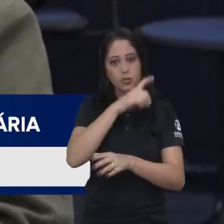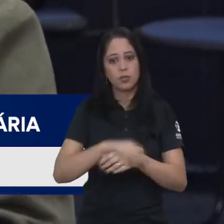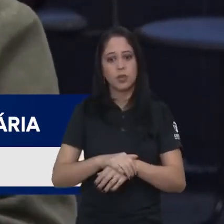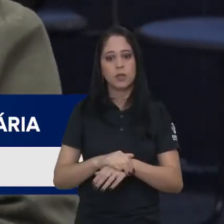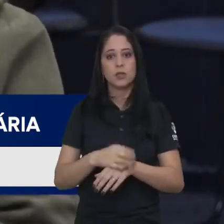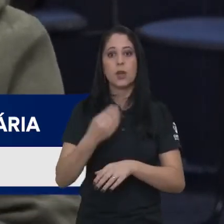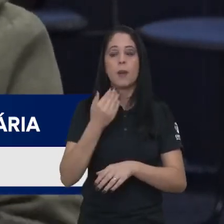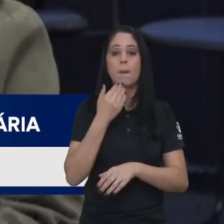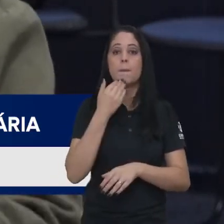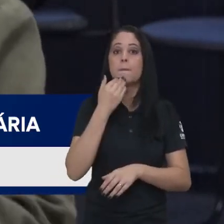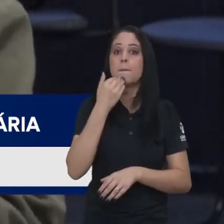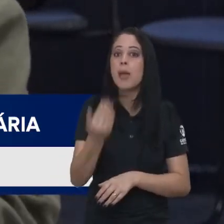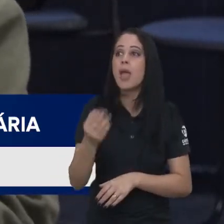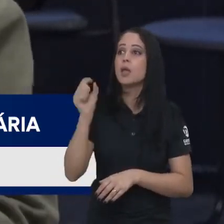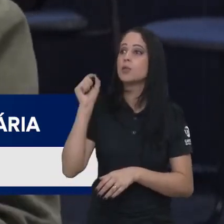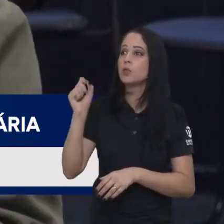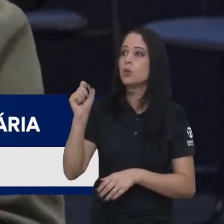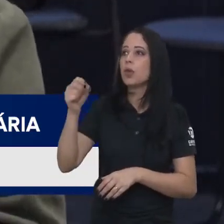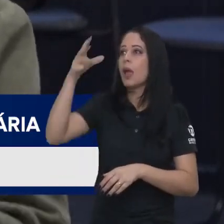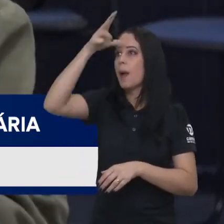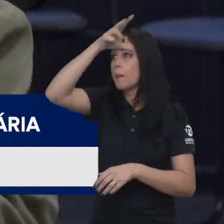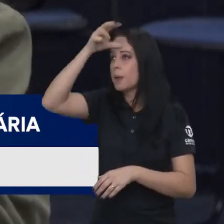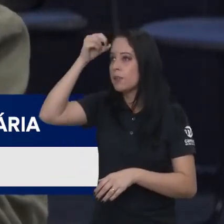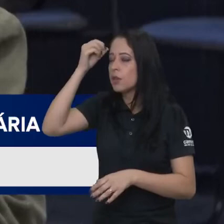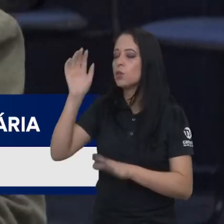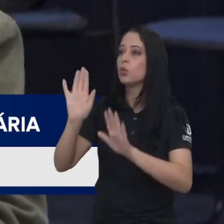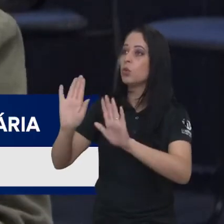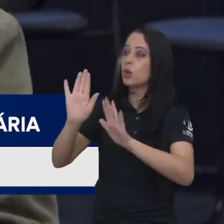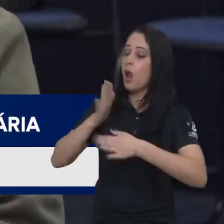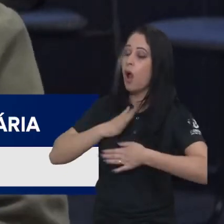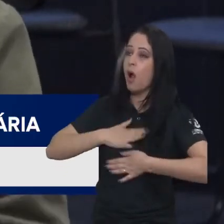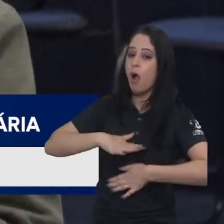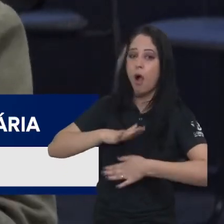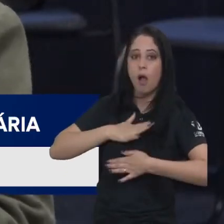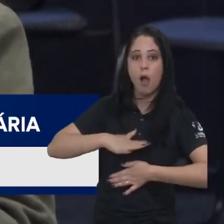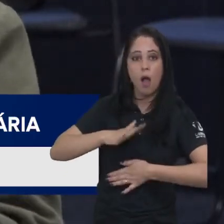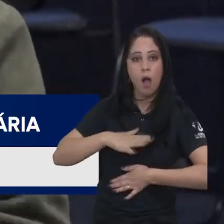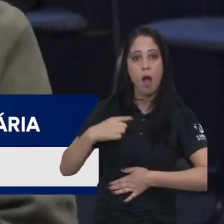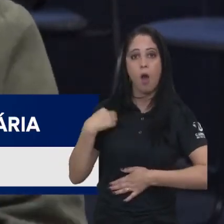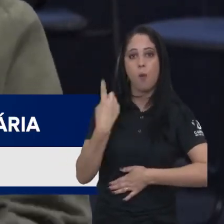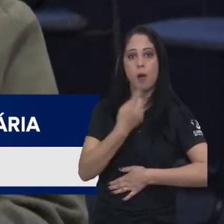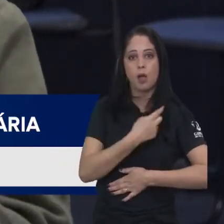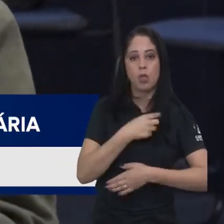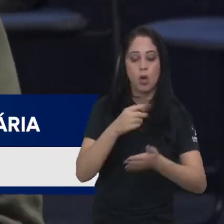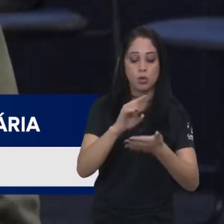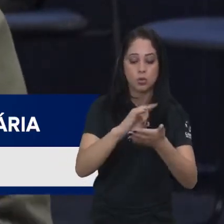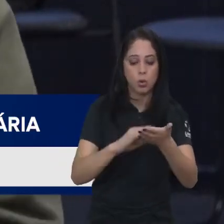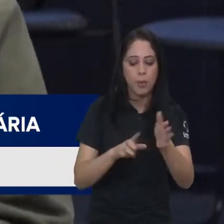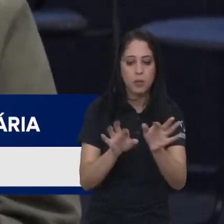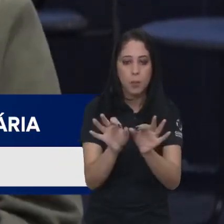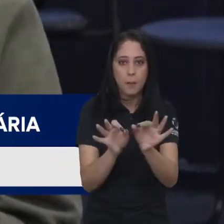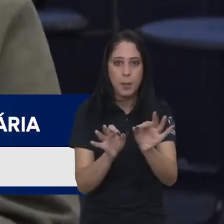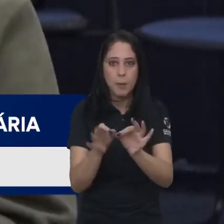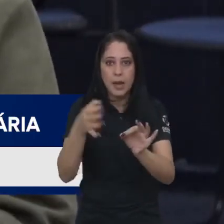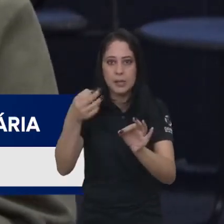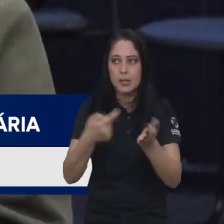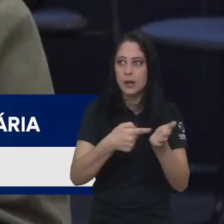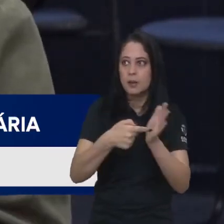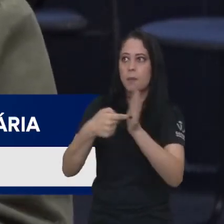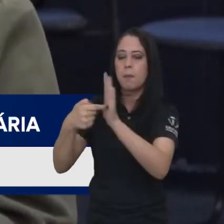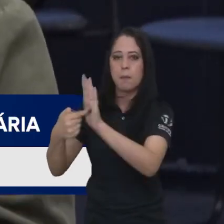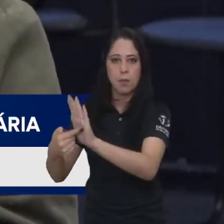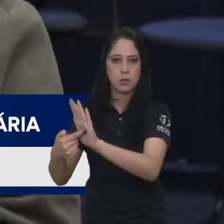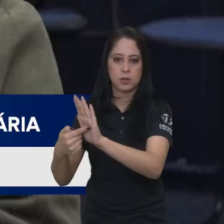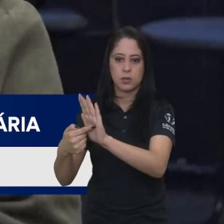Quando a pede tempo para que a prefeitura nos dê, para fazer todo o levantamento, para justificar, para fazer o desmembramento, não está